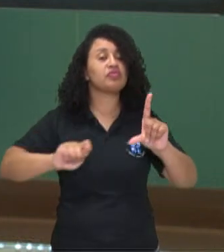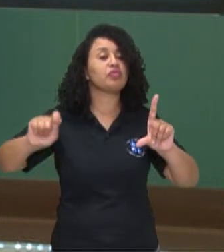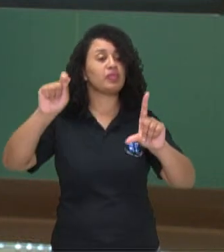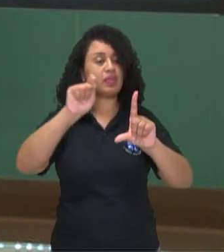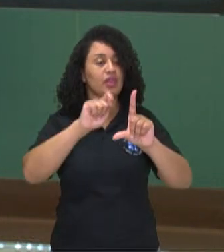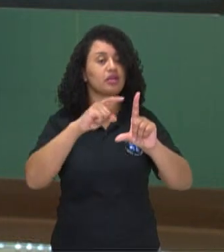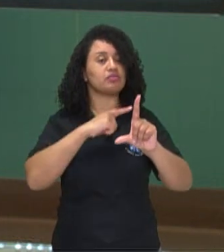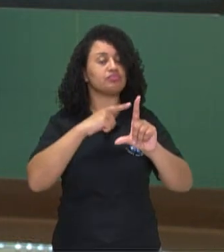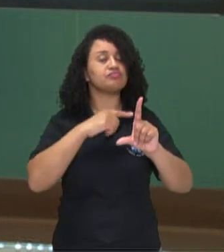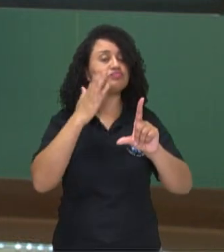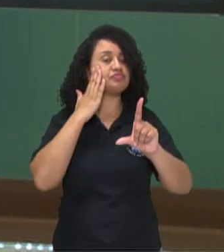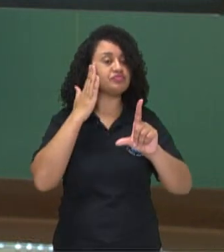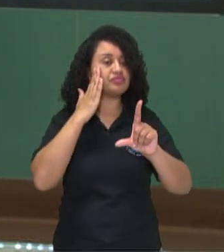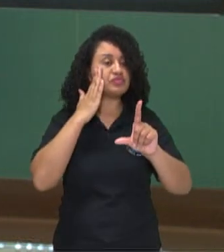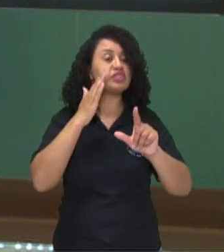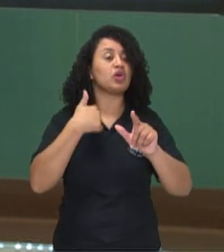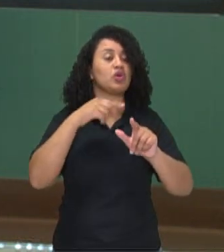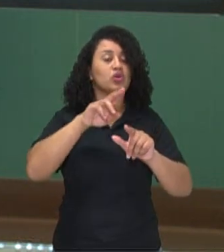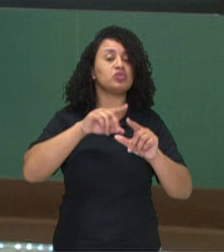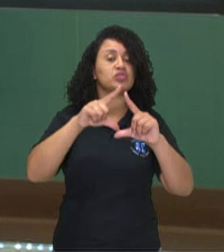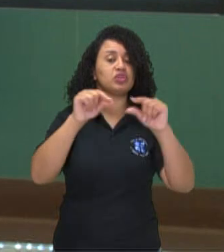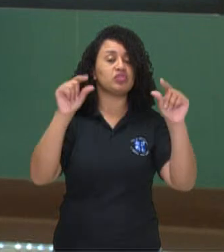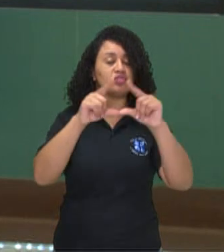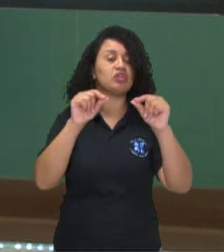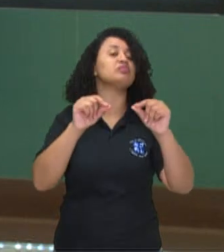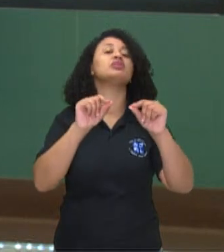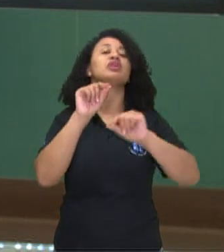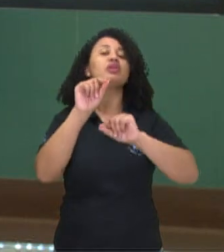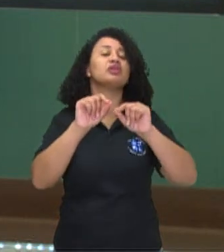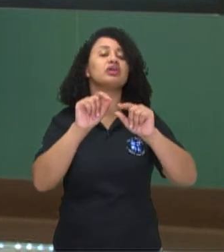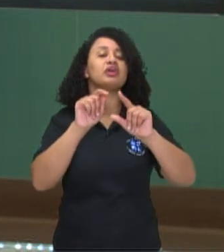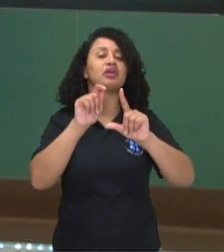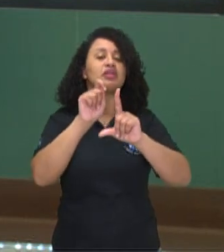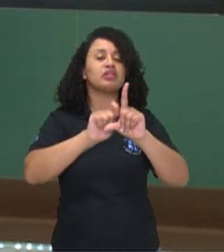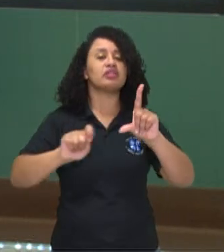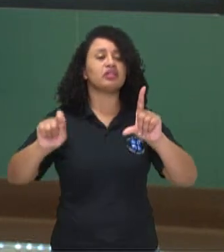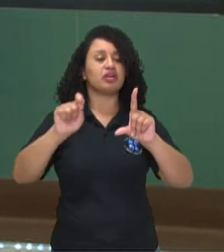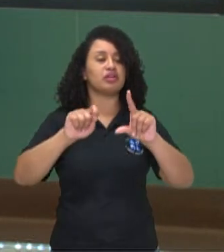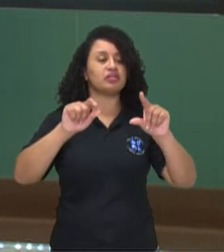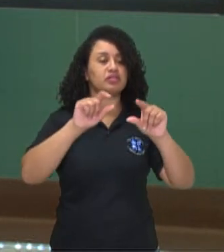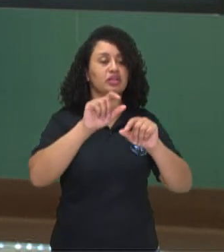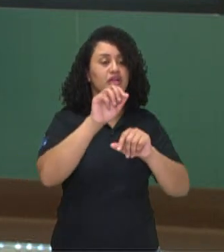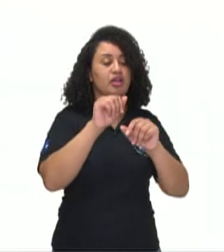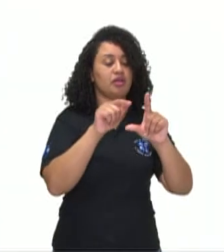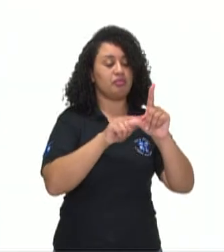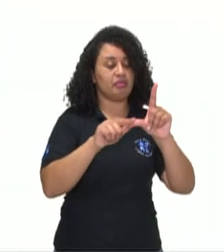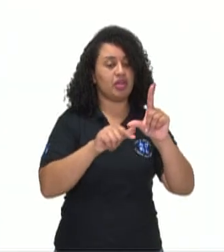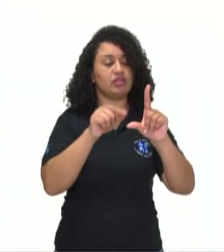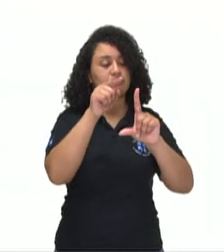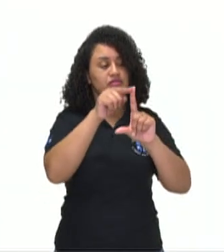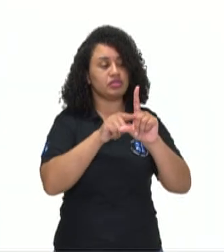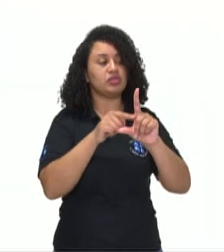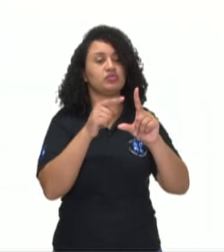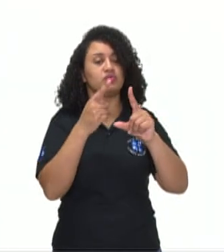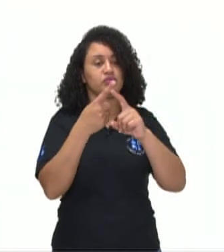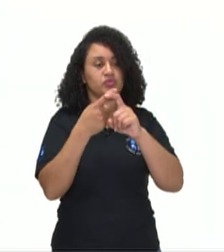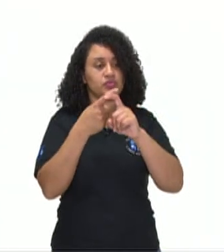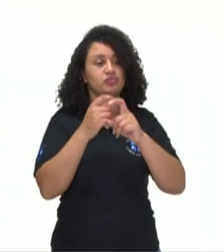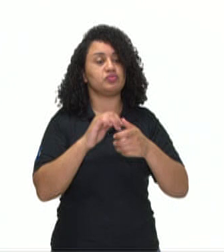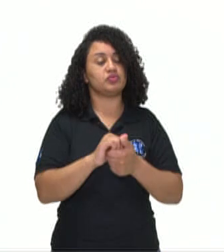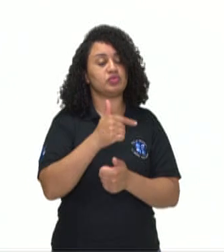área. Então, eu vou usar a fórmula da área. A área de um retângulo, base vezes altura. Então, vai ser 256, que é a